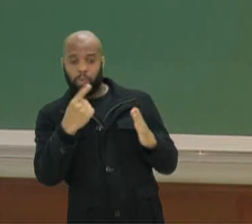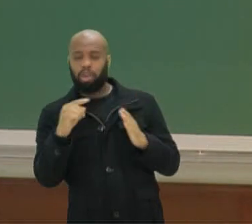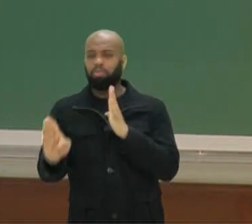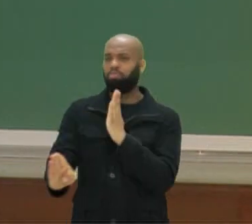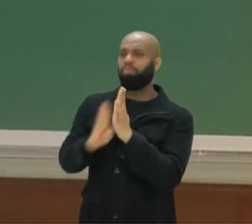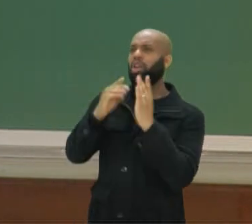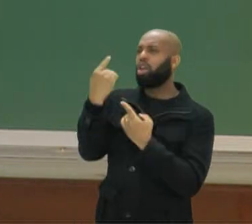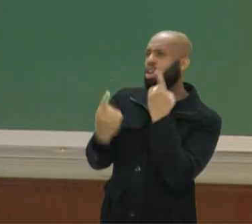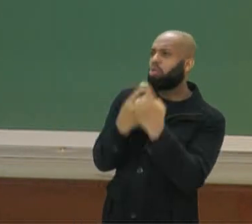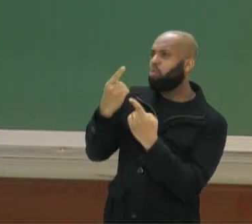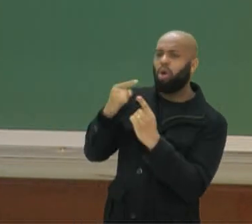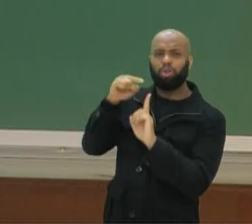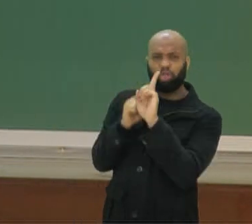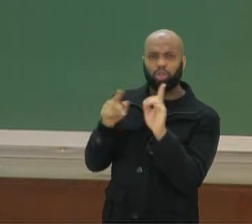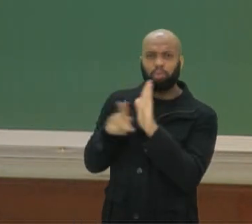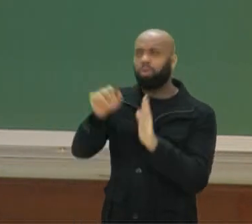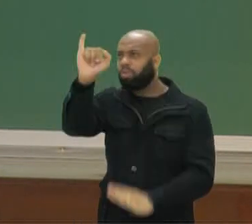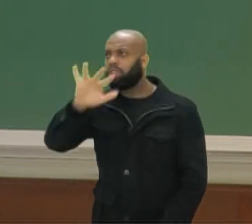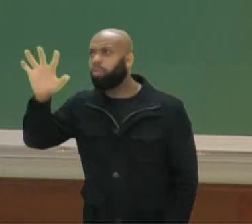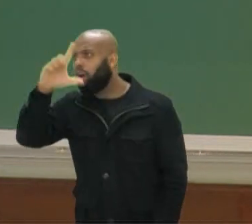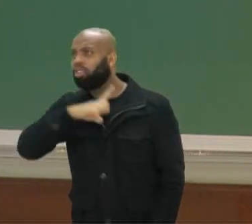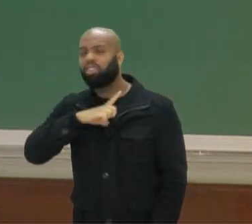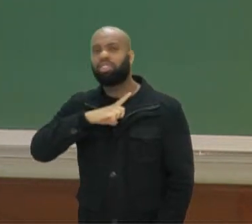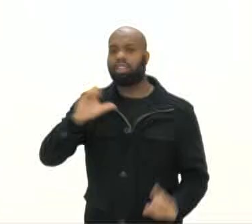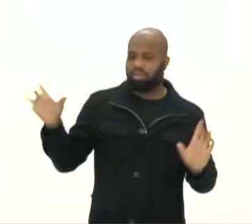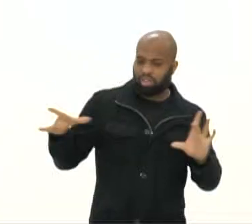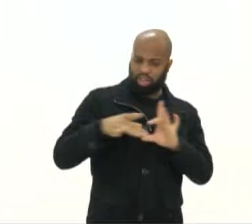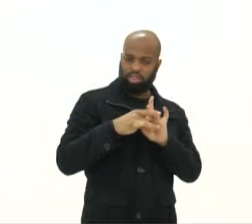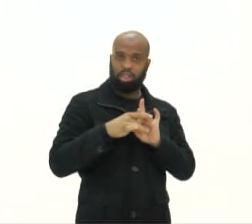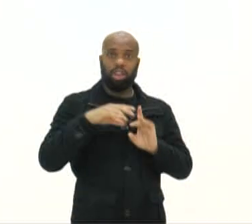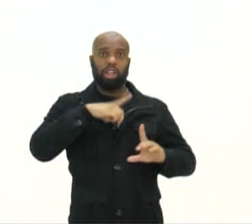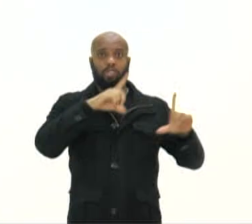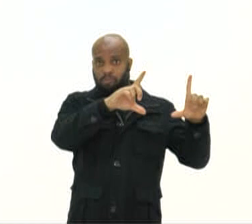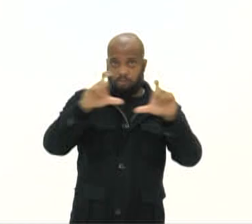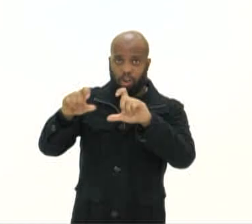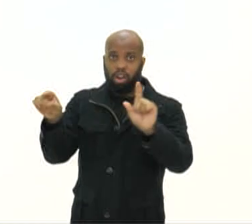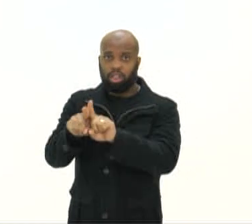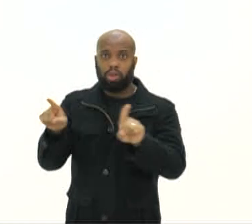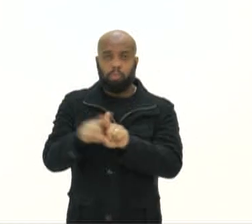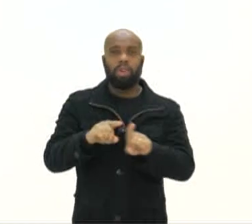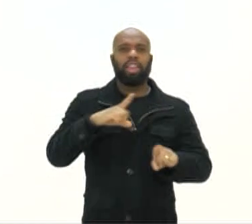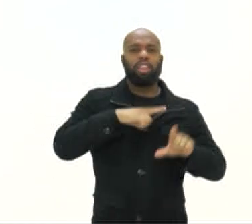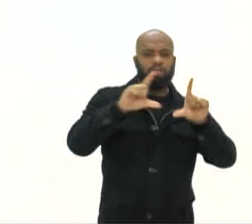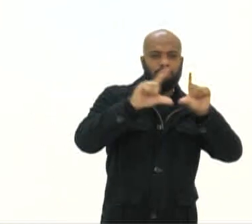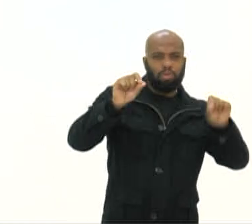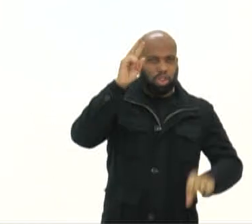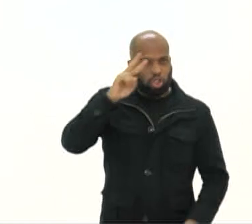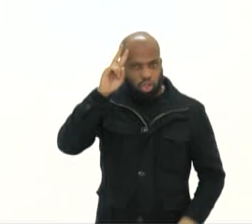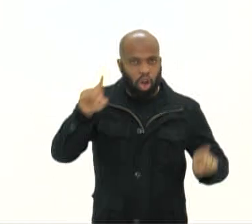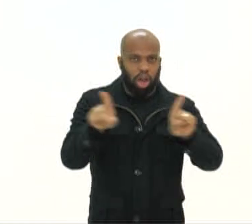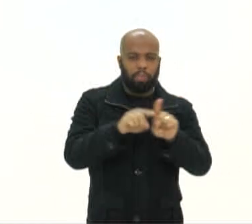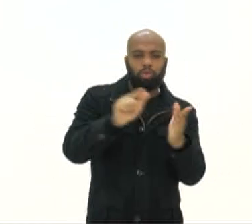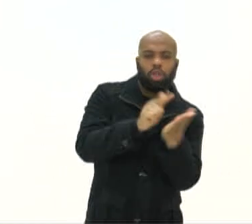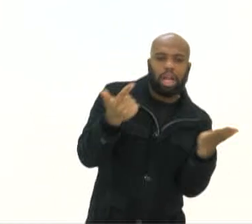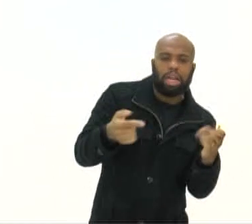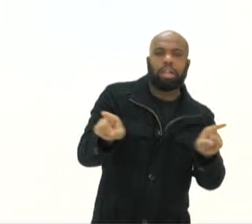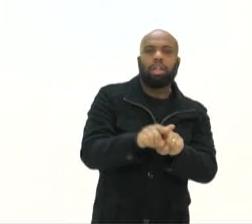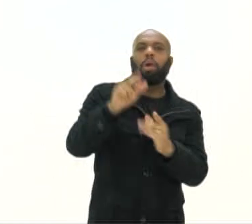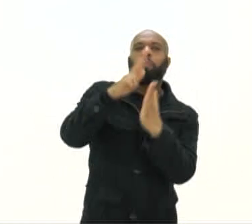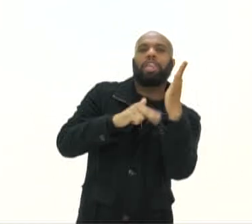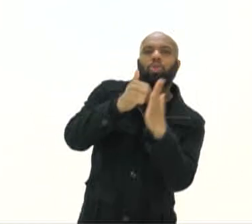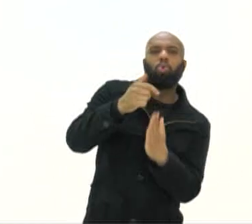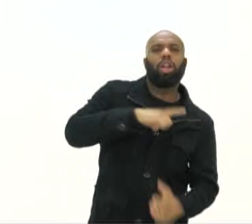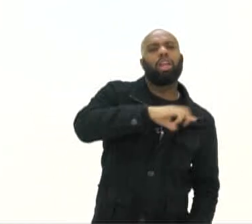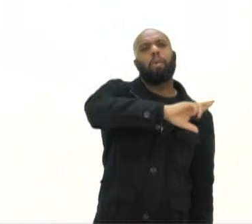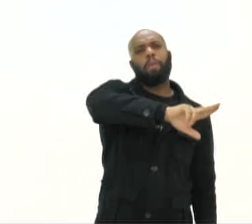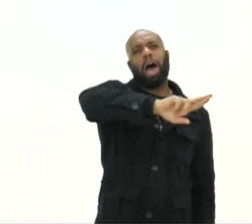qual tipo de imagem a figura está atribuída. Fotografia, charge, publicidade, jornalismo, pintura e